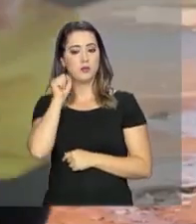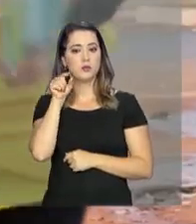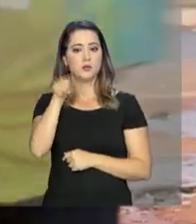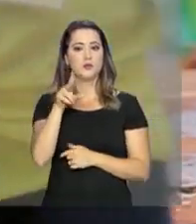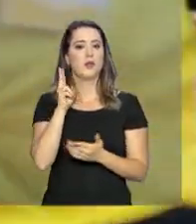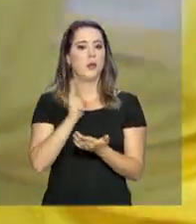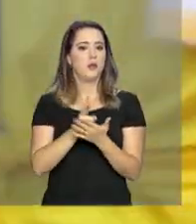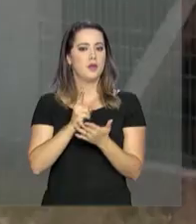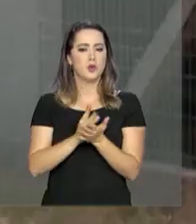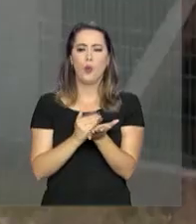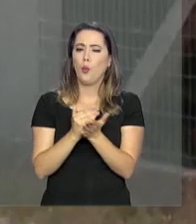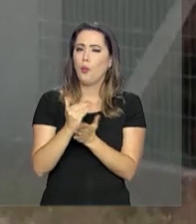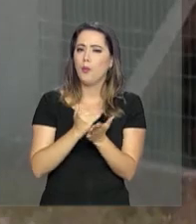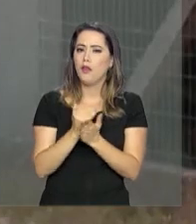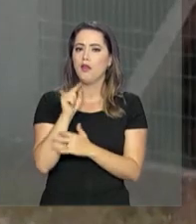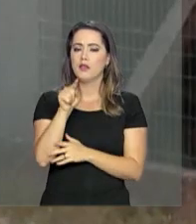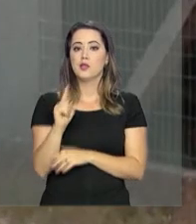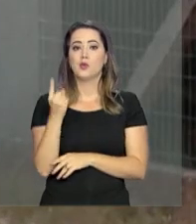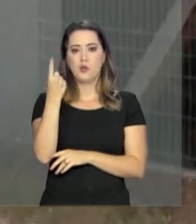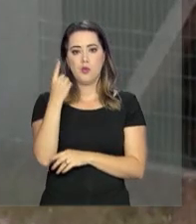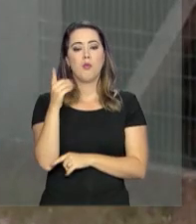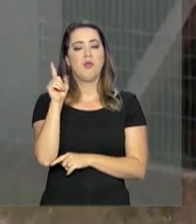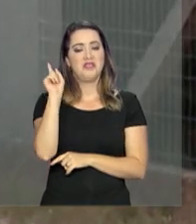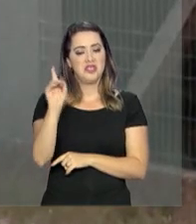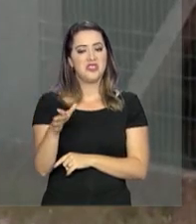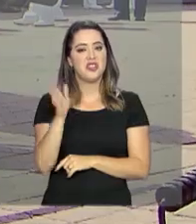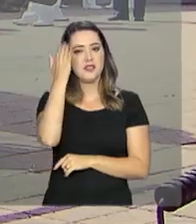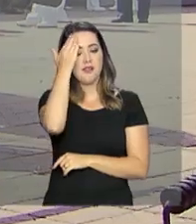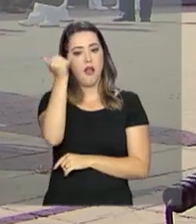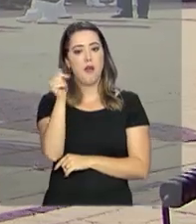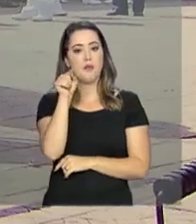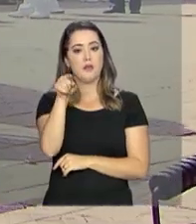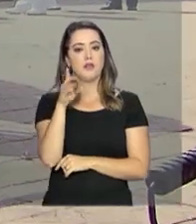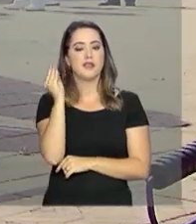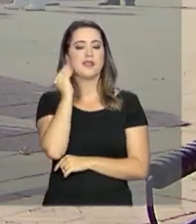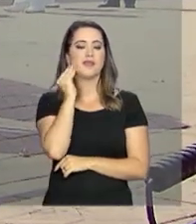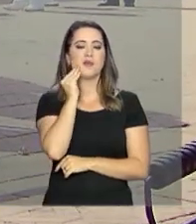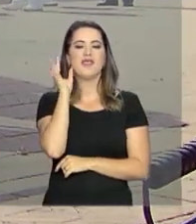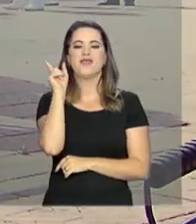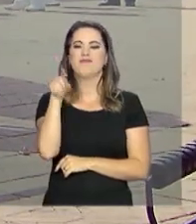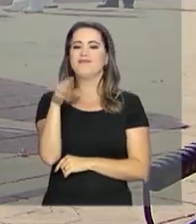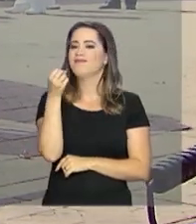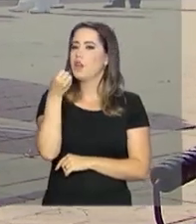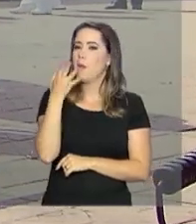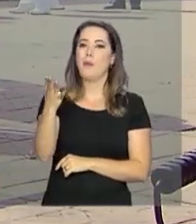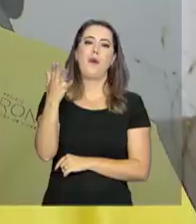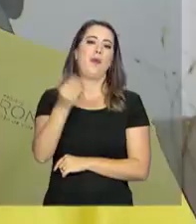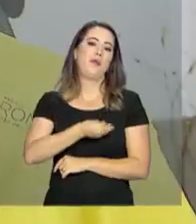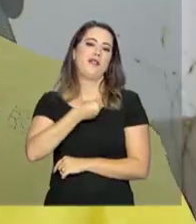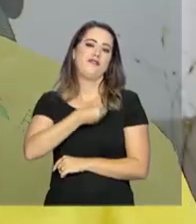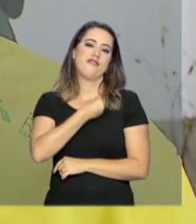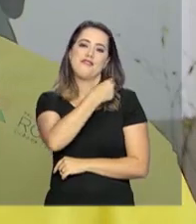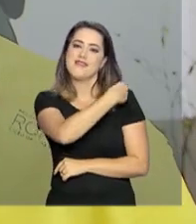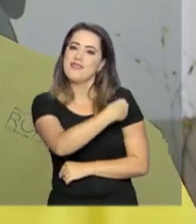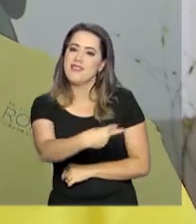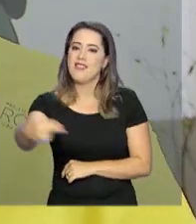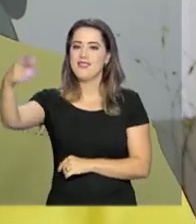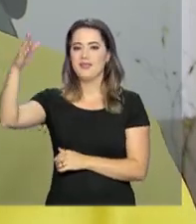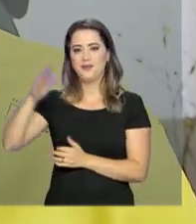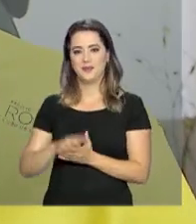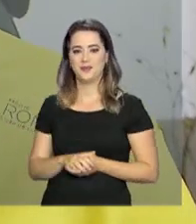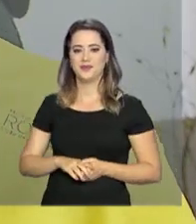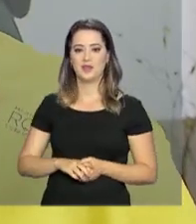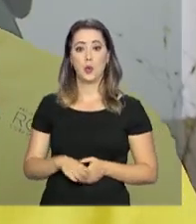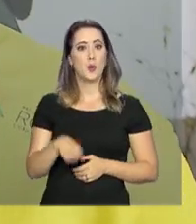apesar de ser só o início uma coisa ele já tem certeza a experiência vai valer para a vida toda poder conhecer um pouco mais do